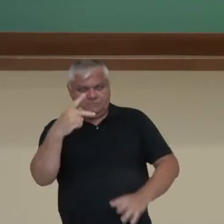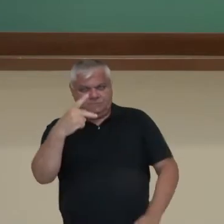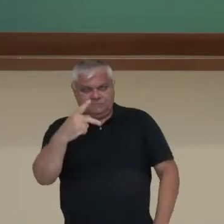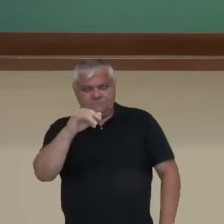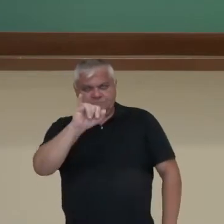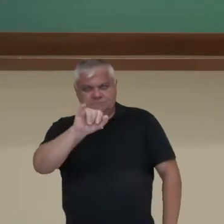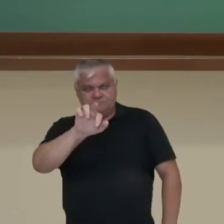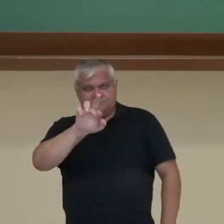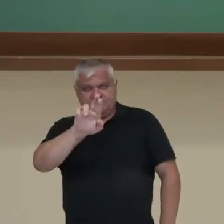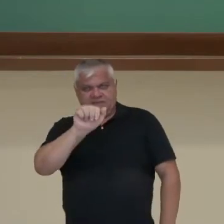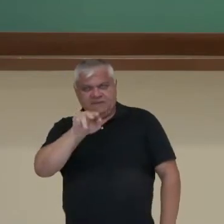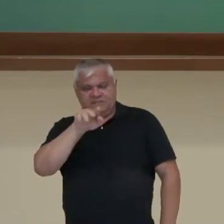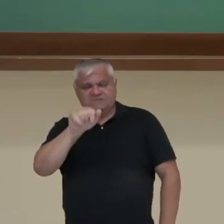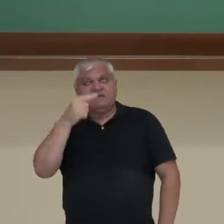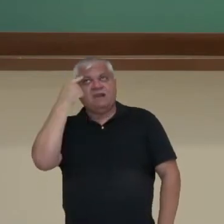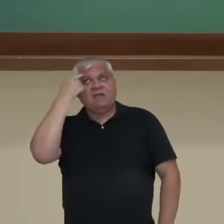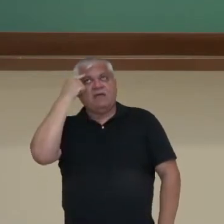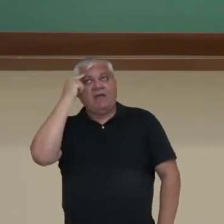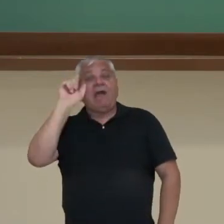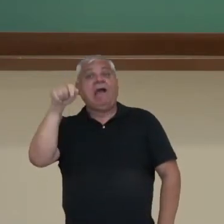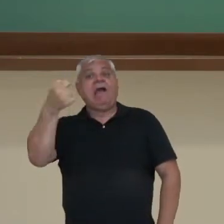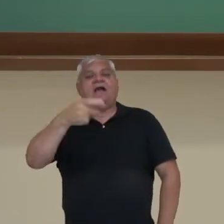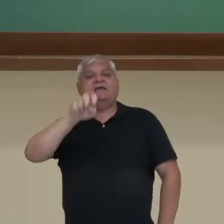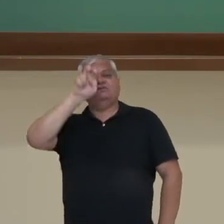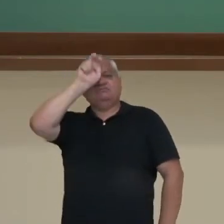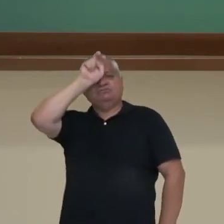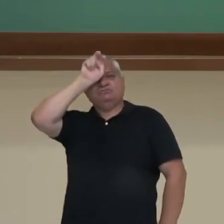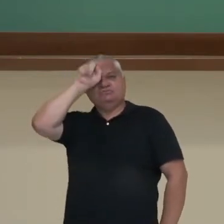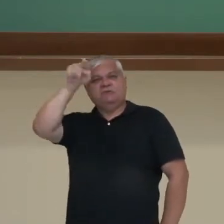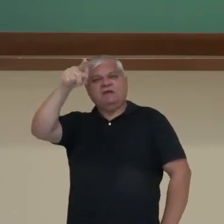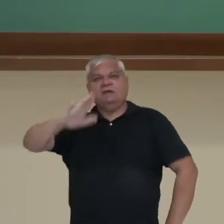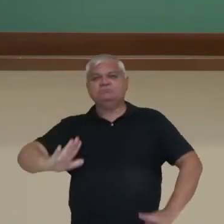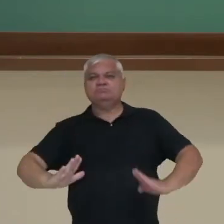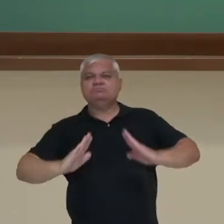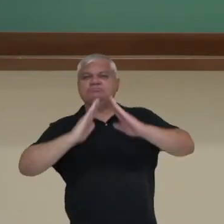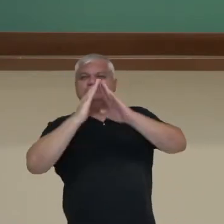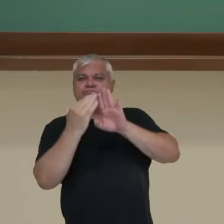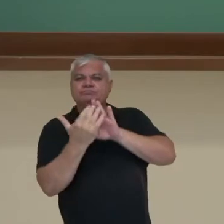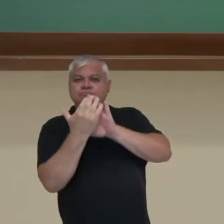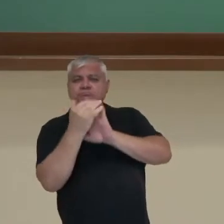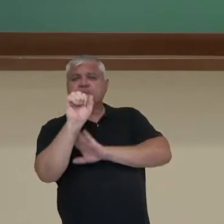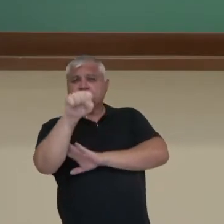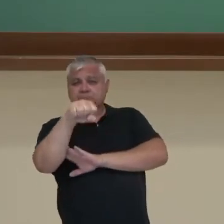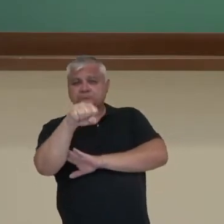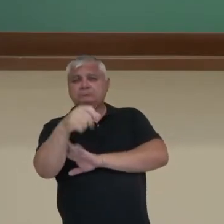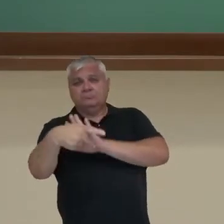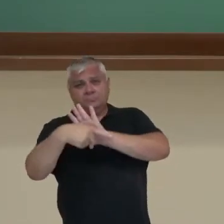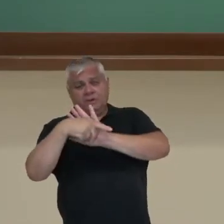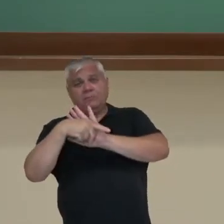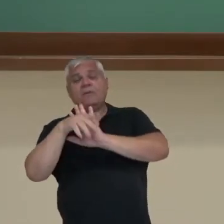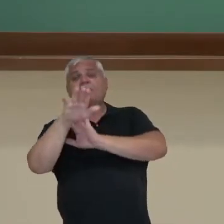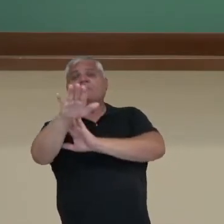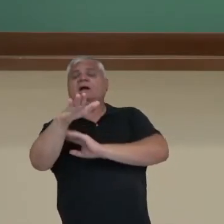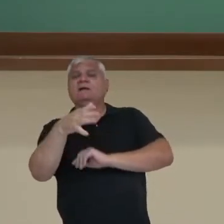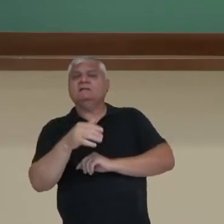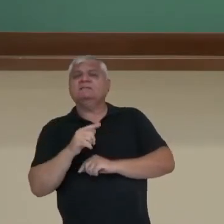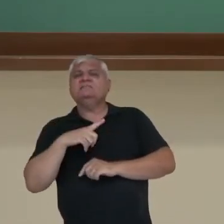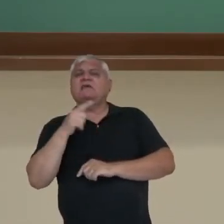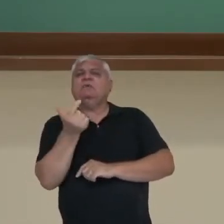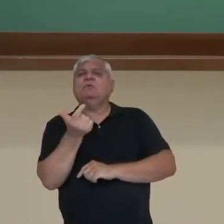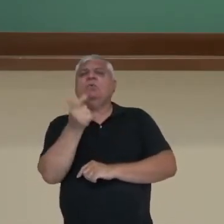lembra, uma pirâmide, a gente lembra lá da pirâmide do Egito, não é verdade? Sim, aqui vamos lá, mas vocês conhecem